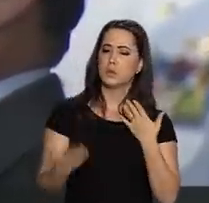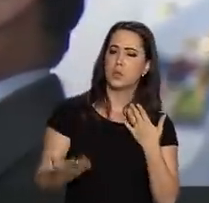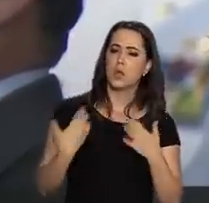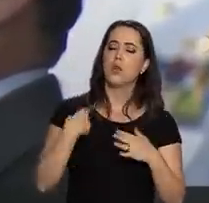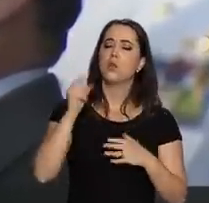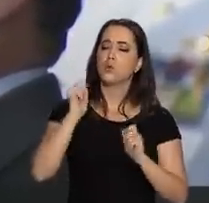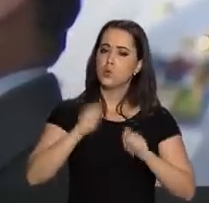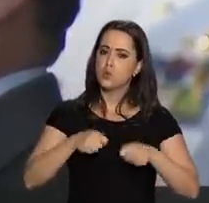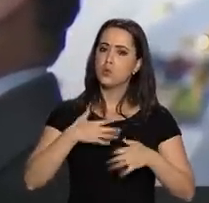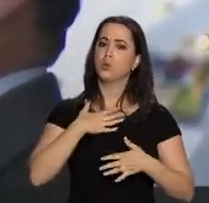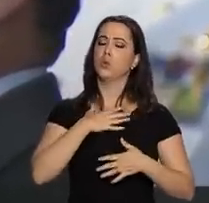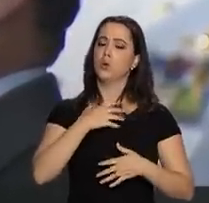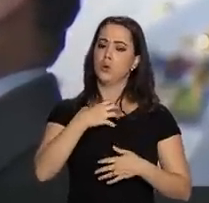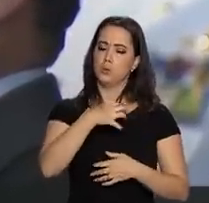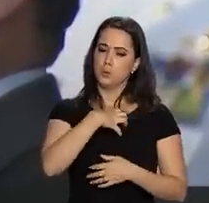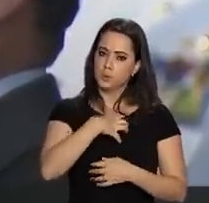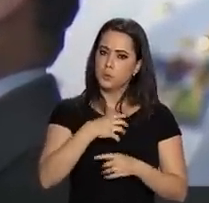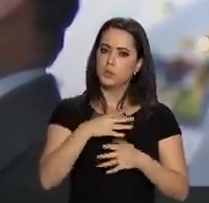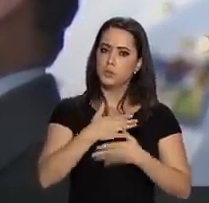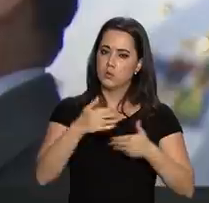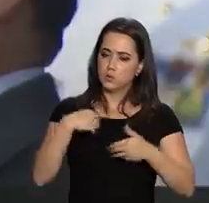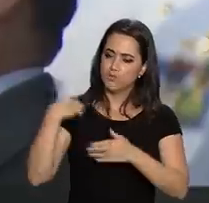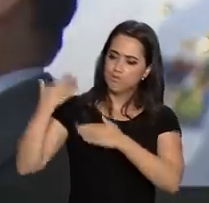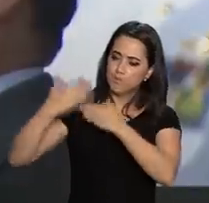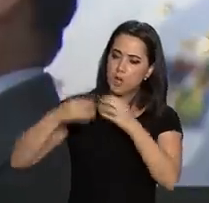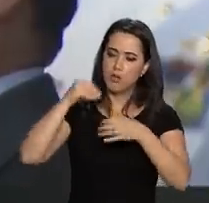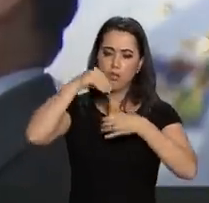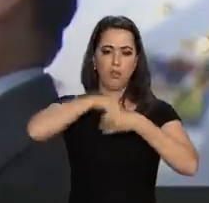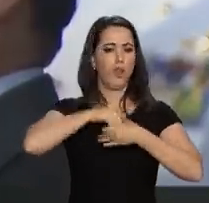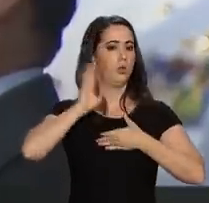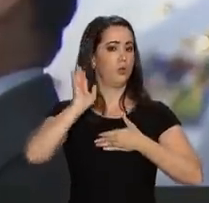sombra de uma liderança que trazia no instinto.